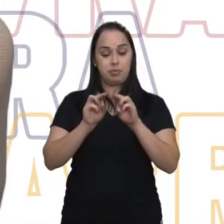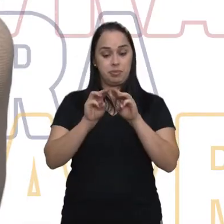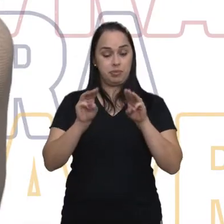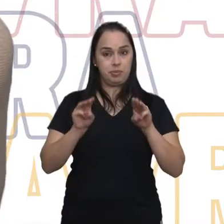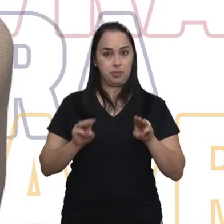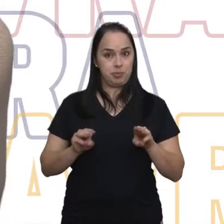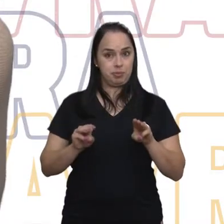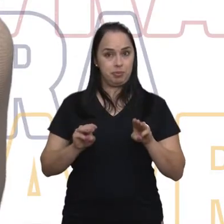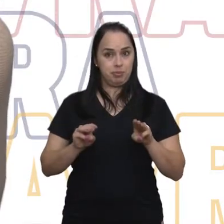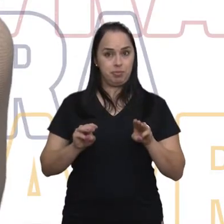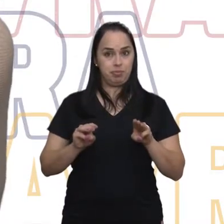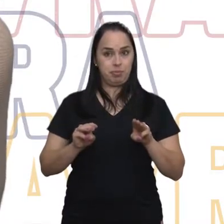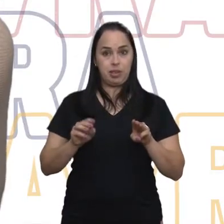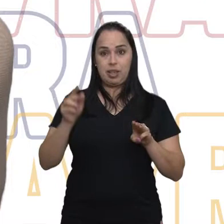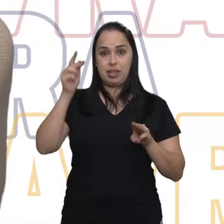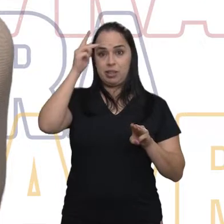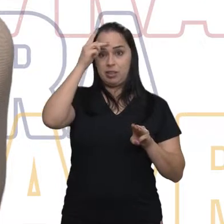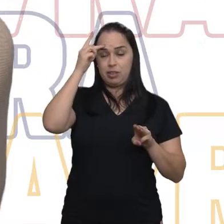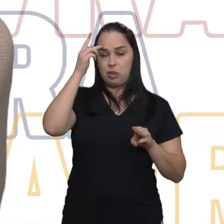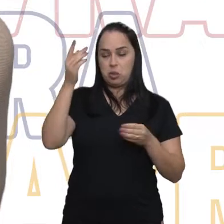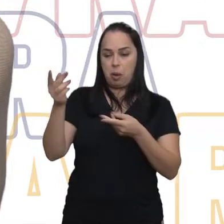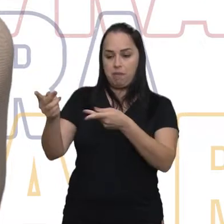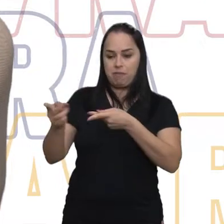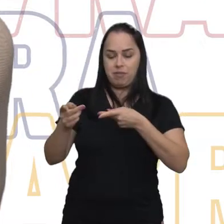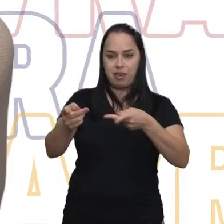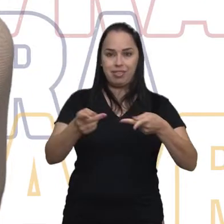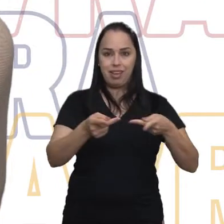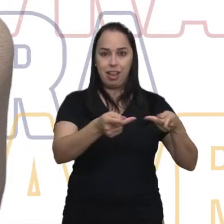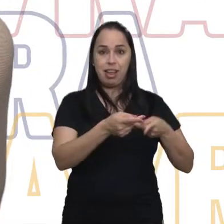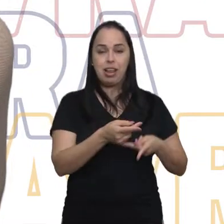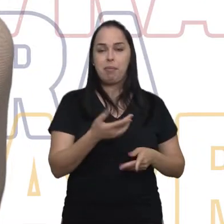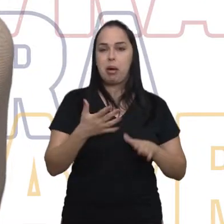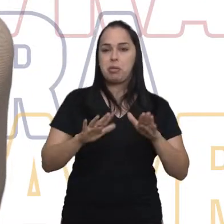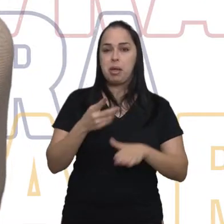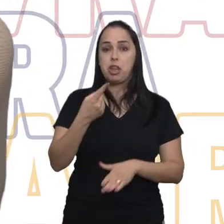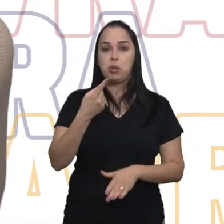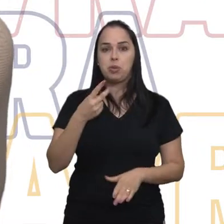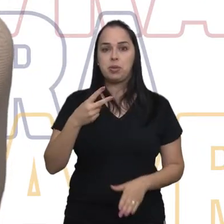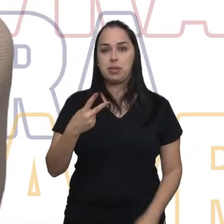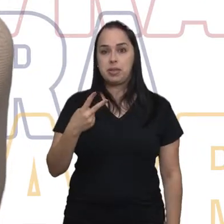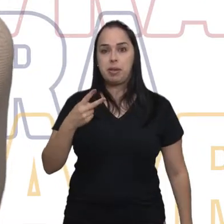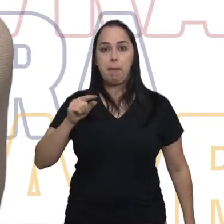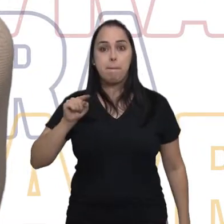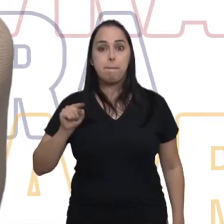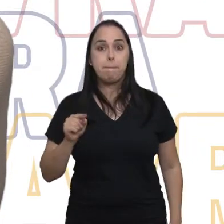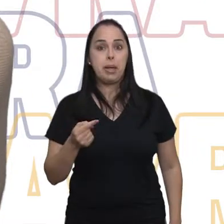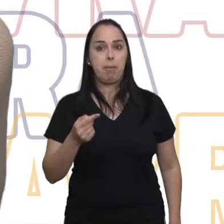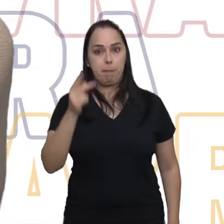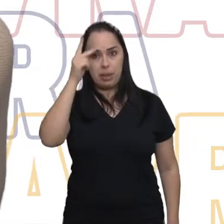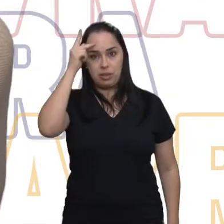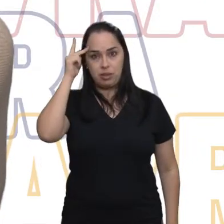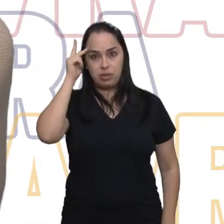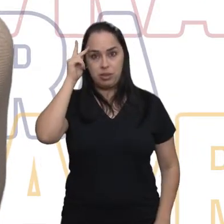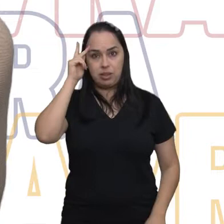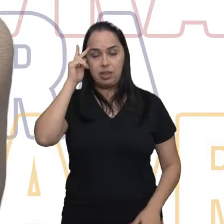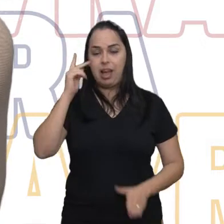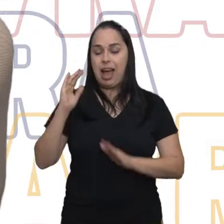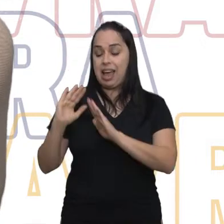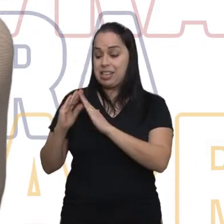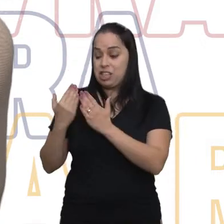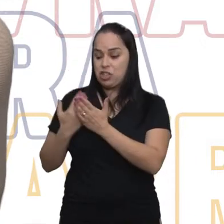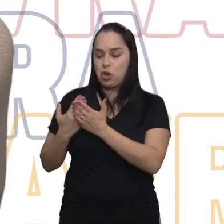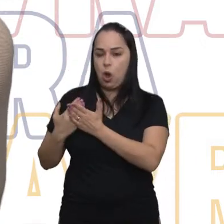No Museu de Arte Sacra, a gente recebia, em média, 12 mil pessoas por ano. As escolas,